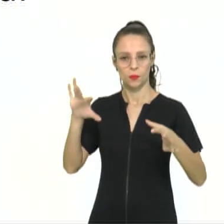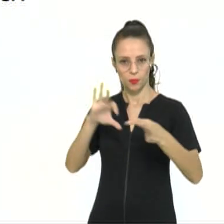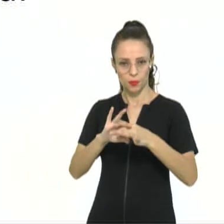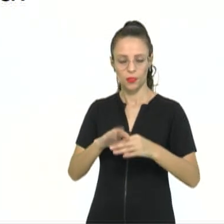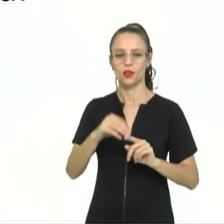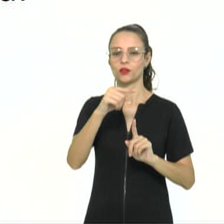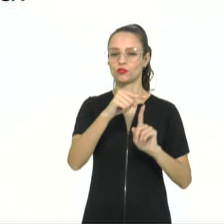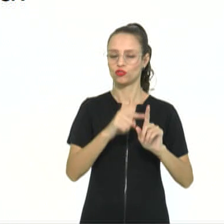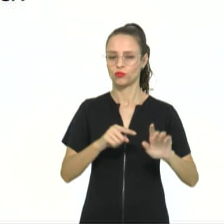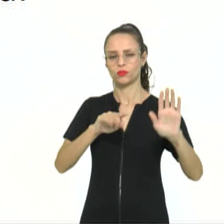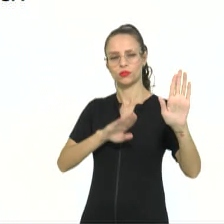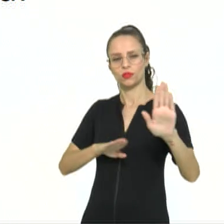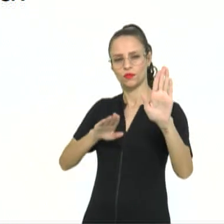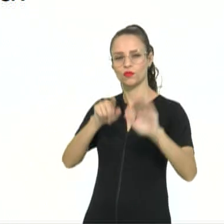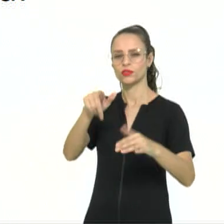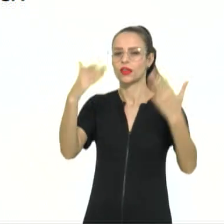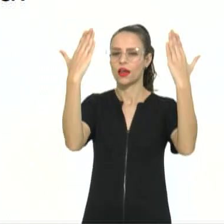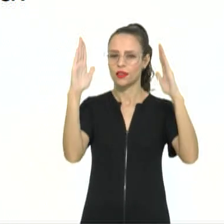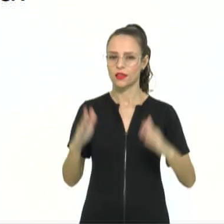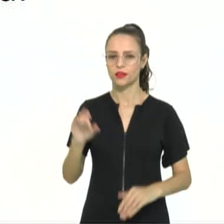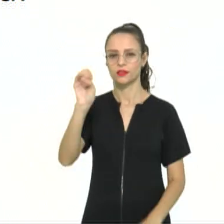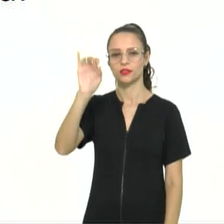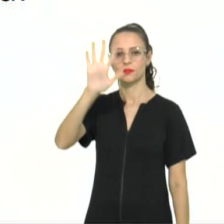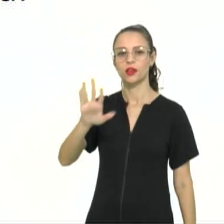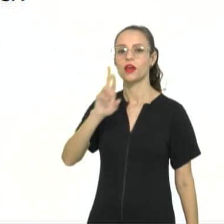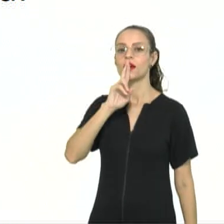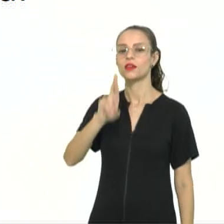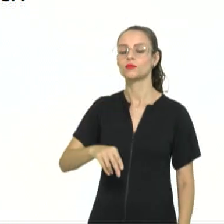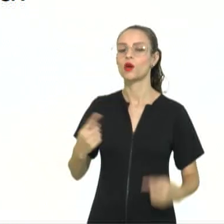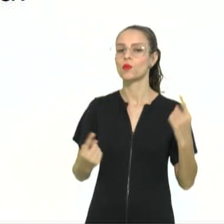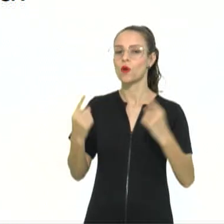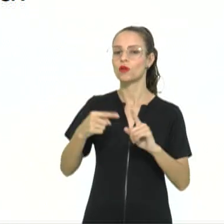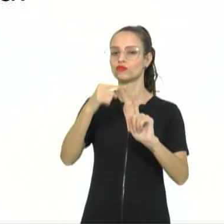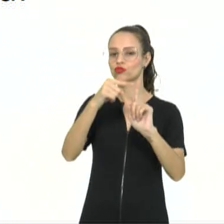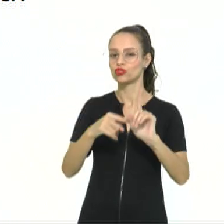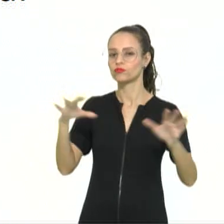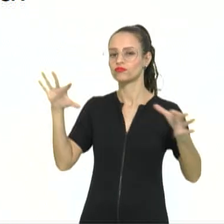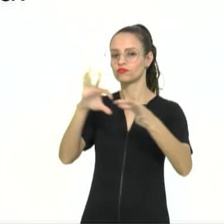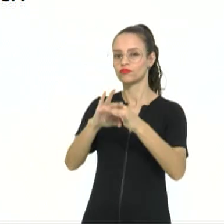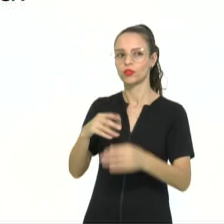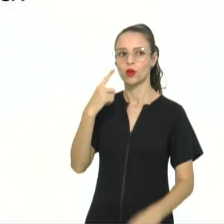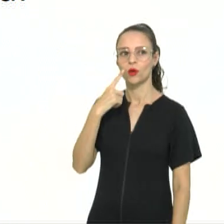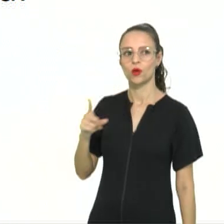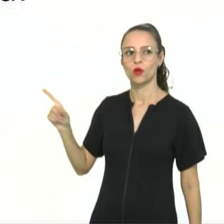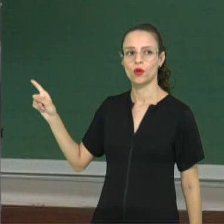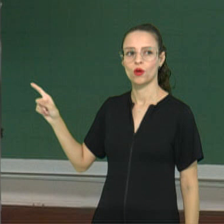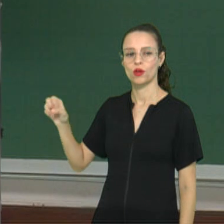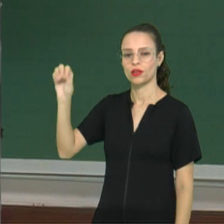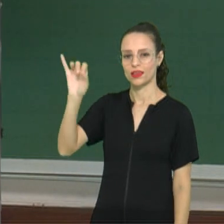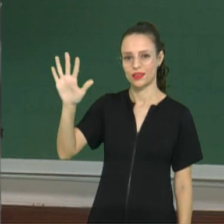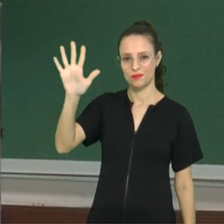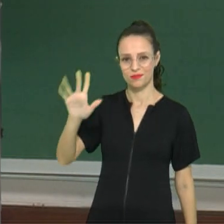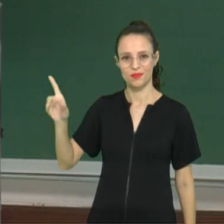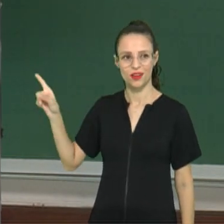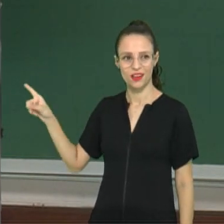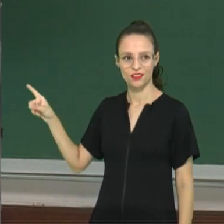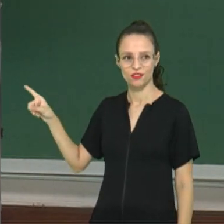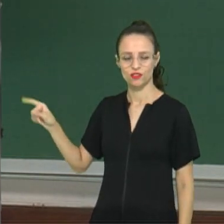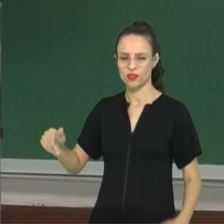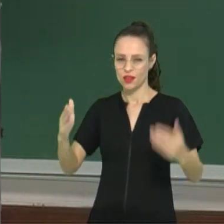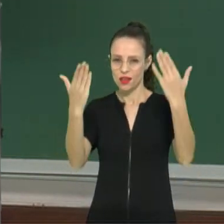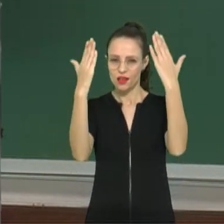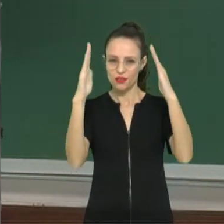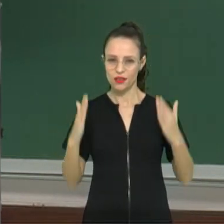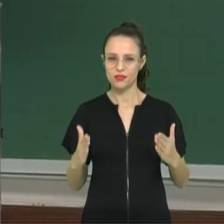do Kung Fu, analise a imagem e responda a qual estilo ela se refere, né? Então você vai olhar essa imagem, analisar